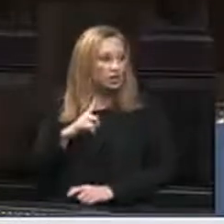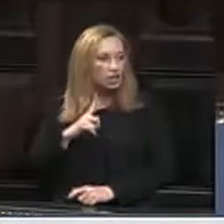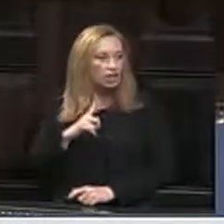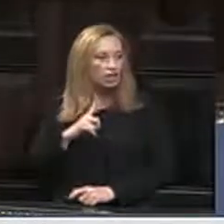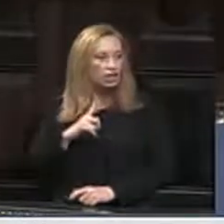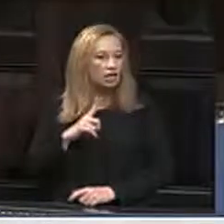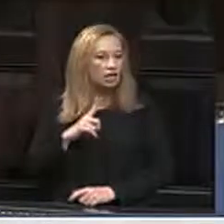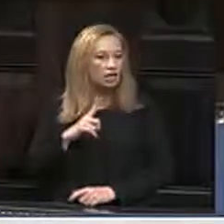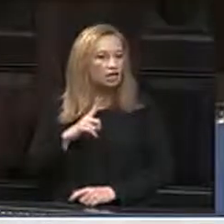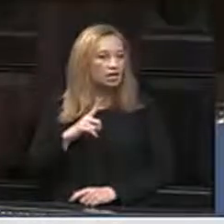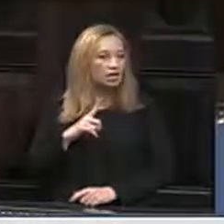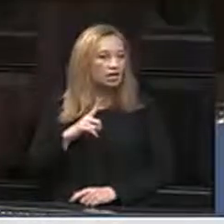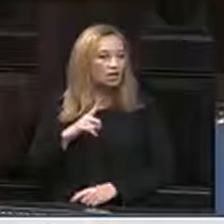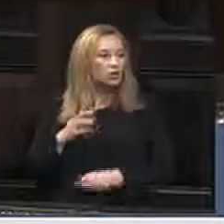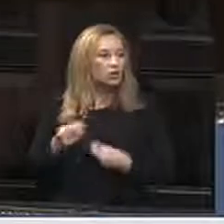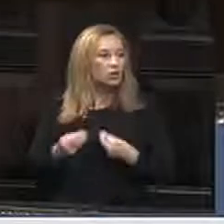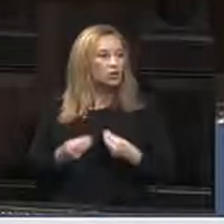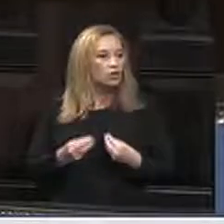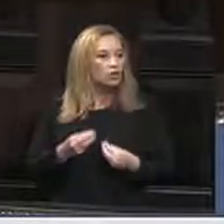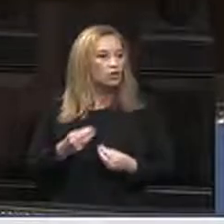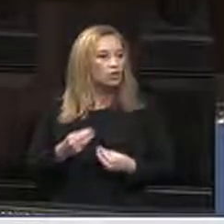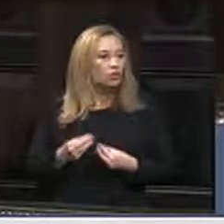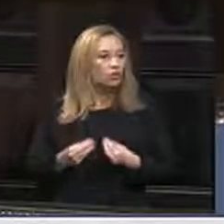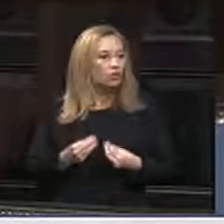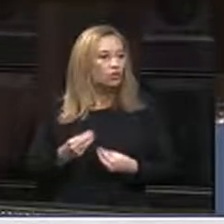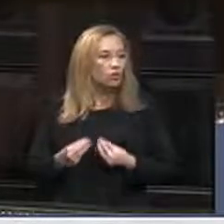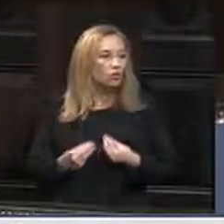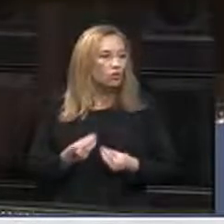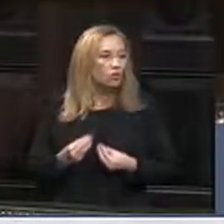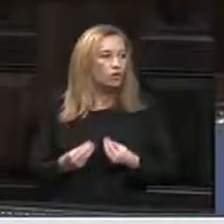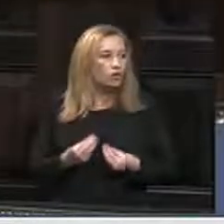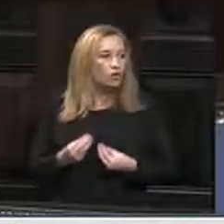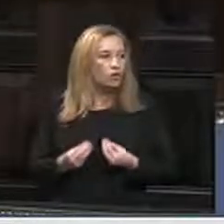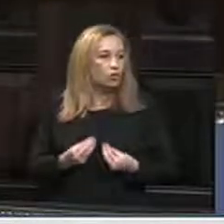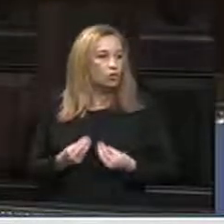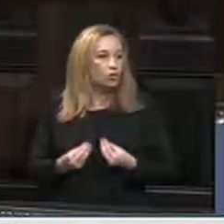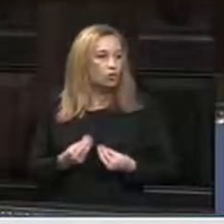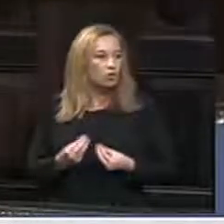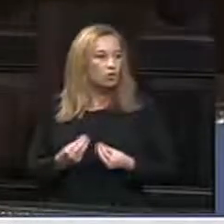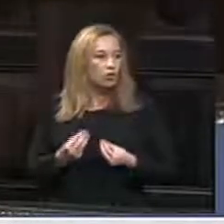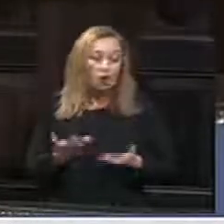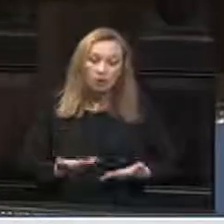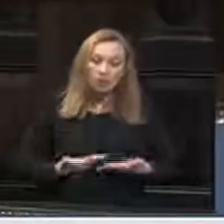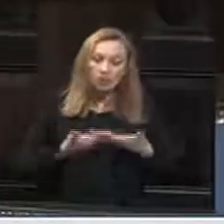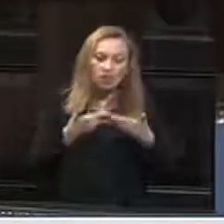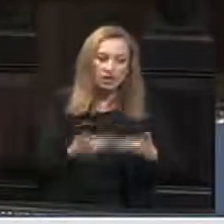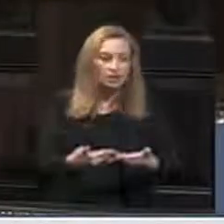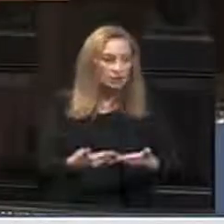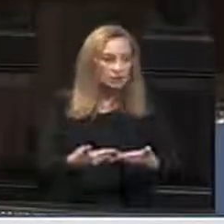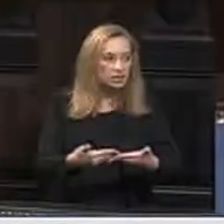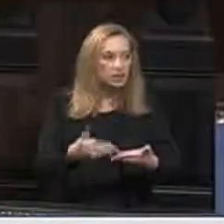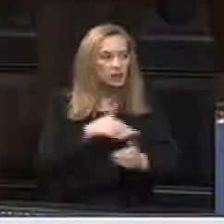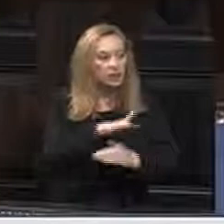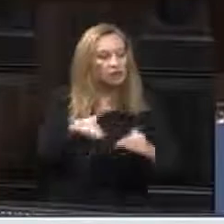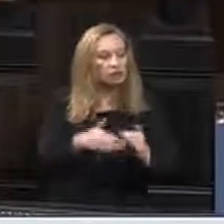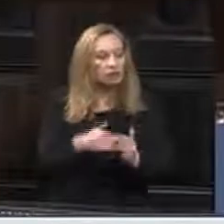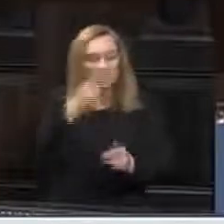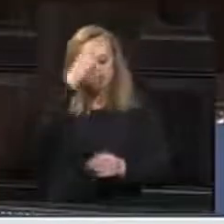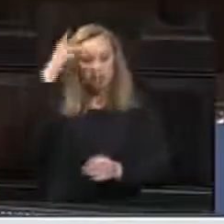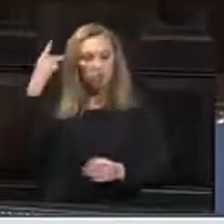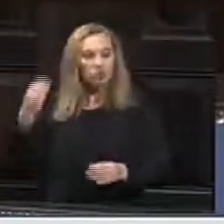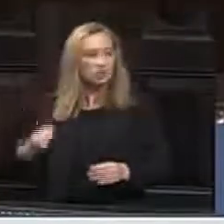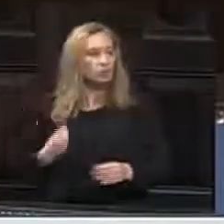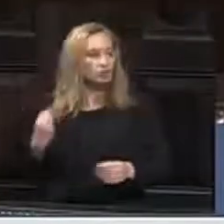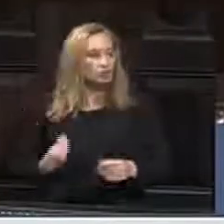oferecer para o seu morador exatamente aquilo que seja agradável. E aí é quando vem,